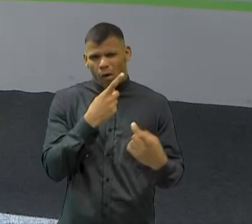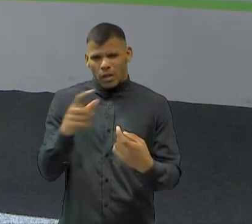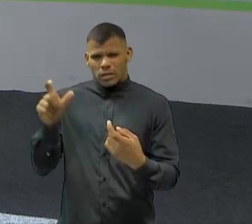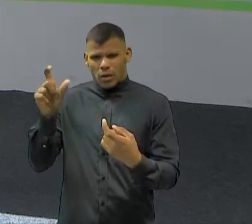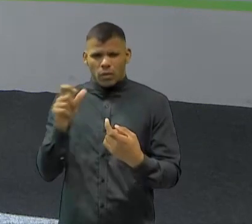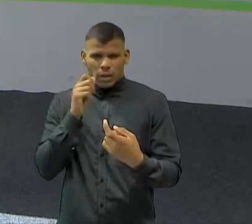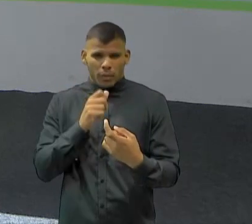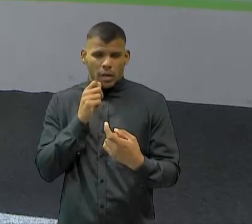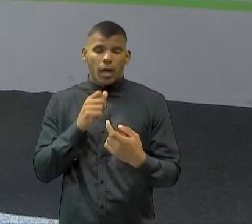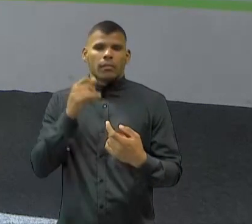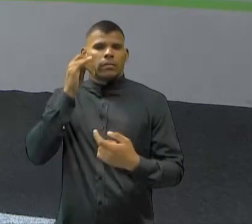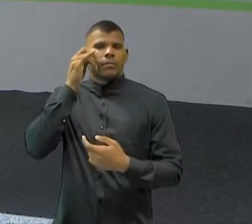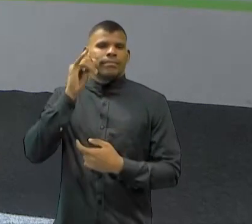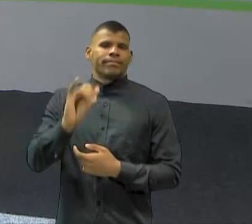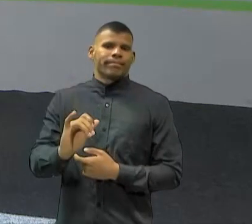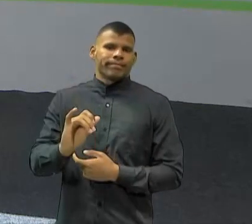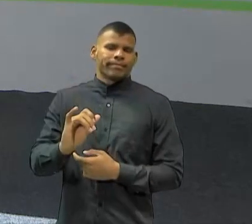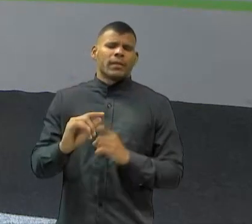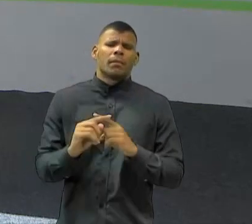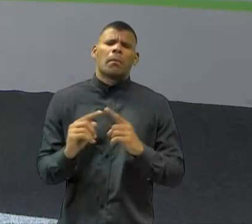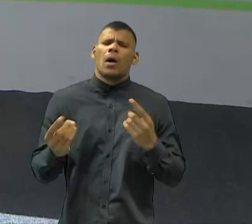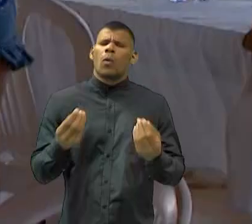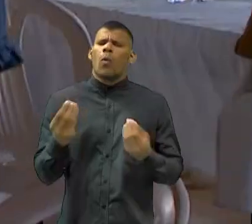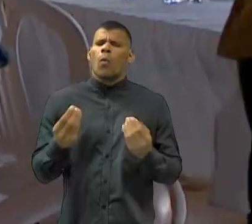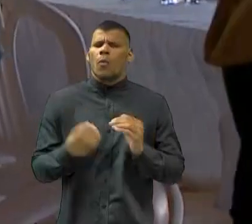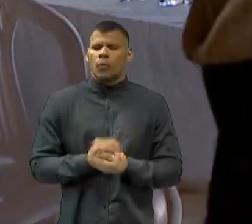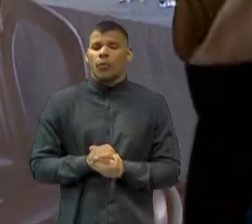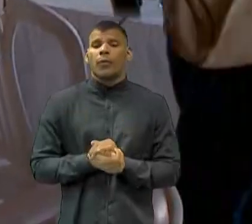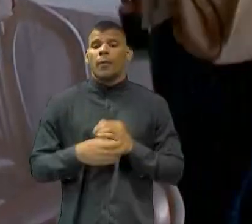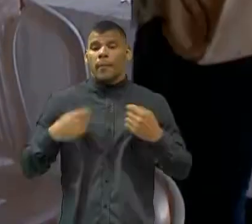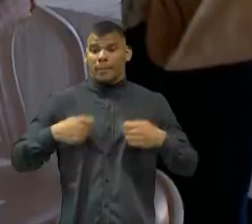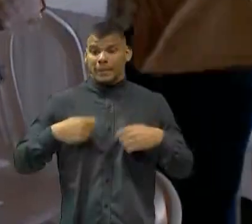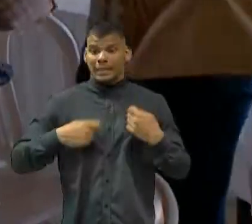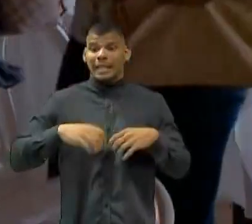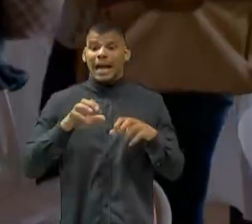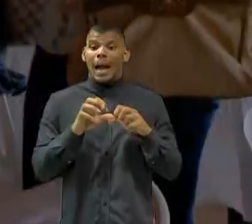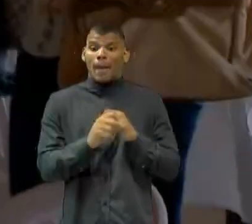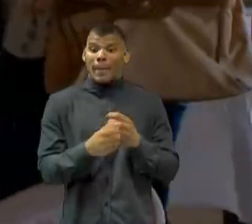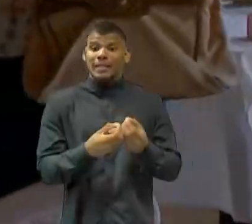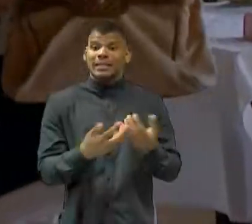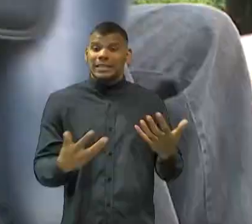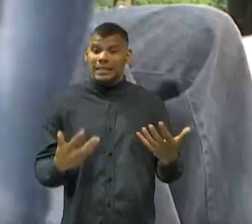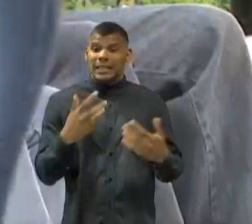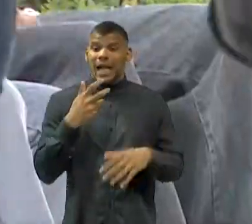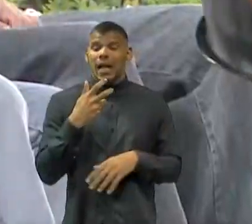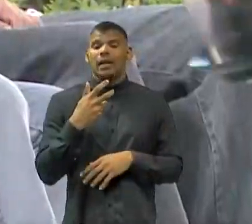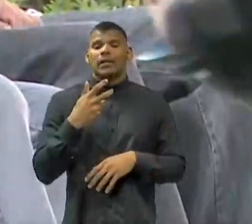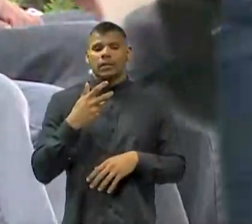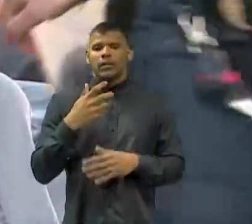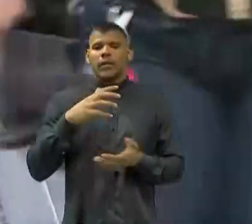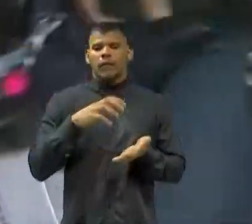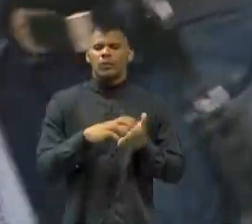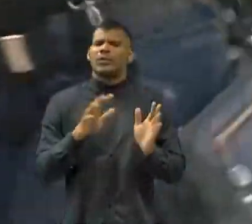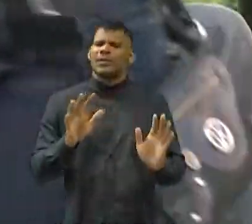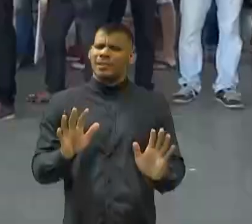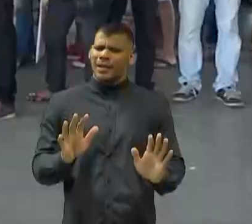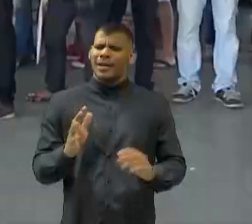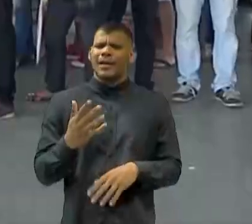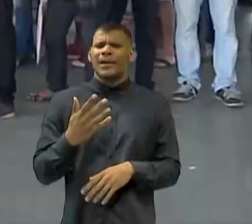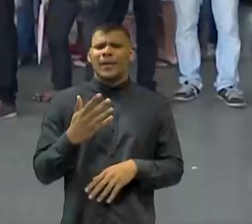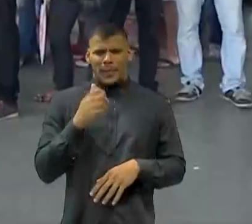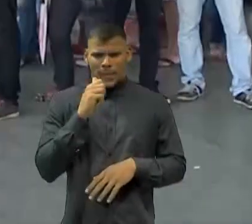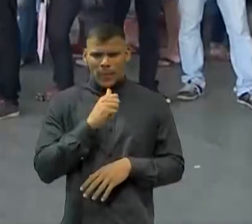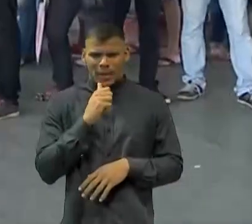ações, como a capacitação de funcionários. Só quem é mulher sabe da sensação de insegurança.